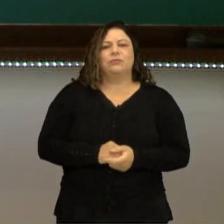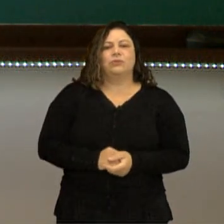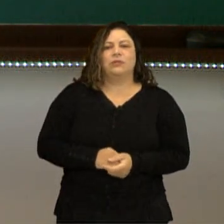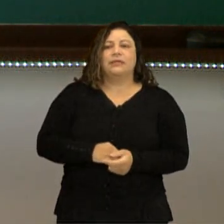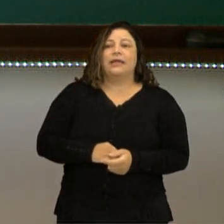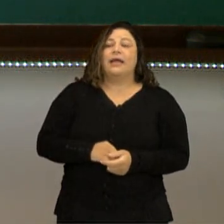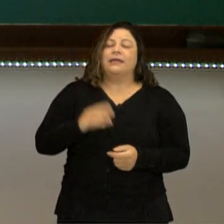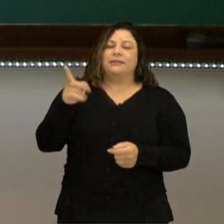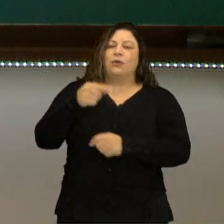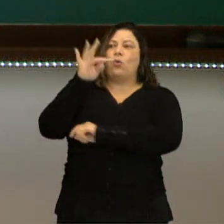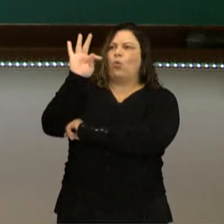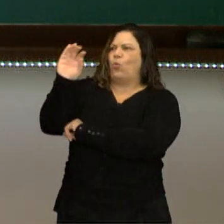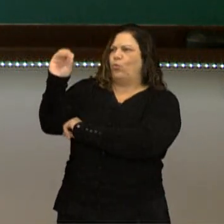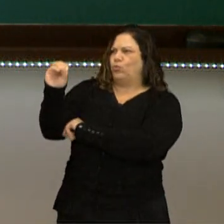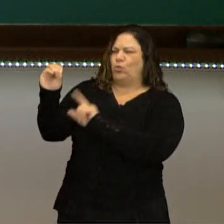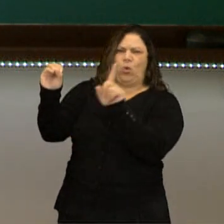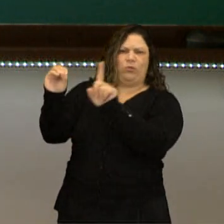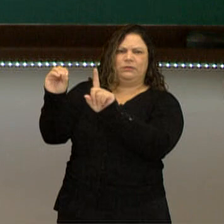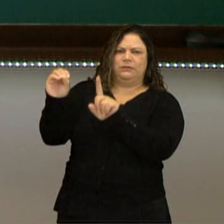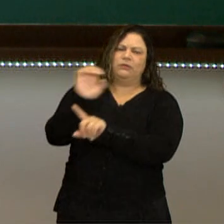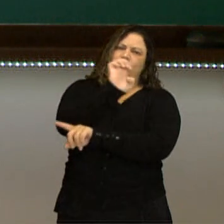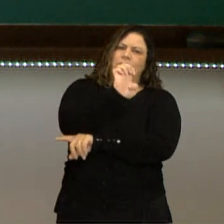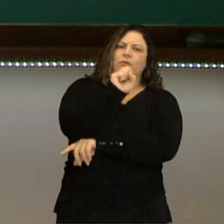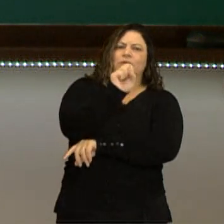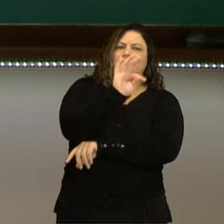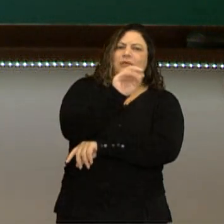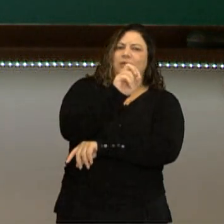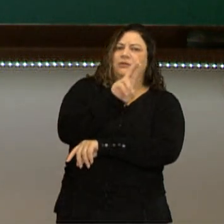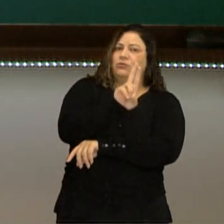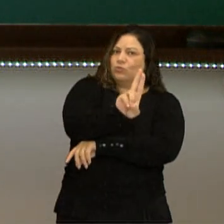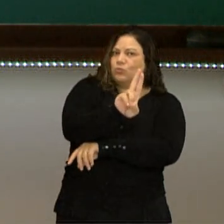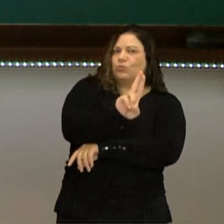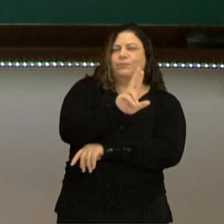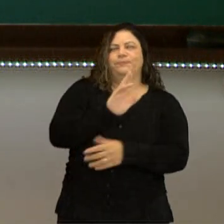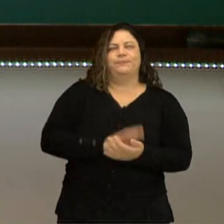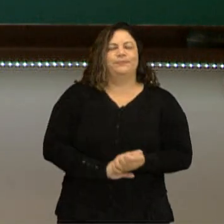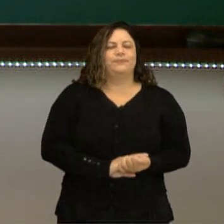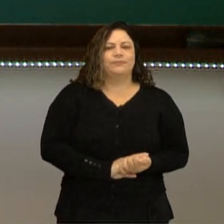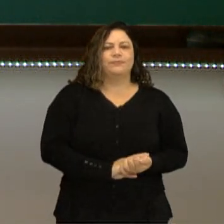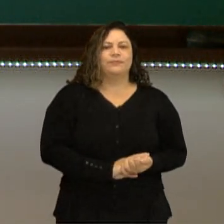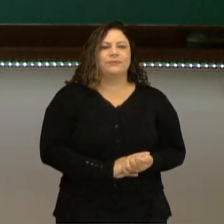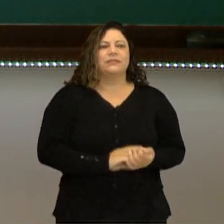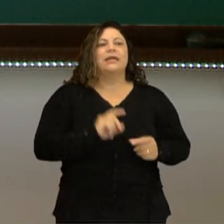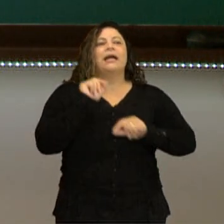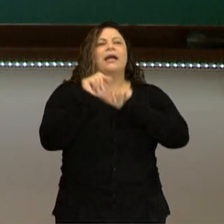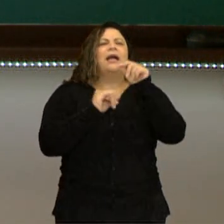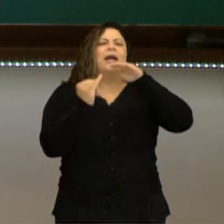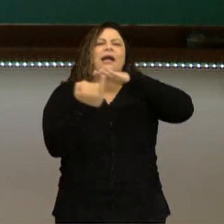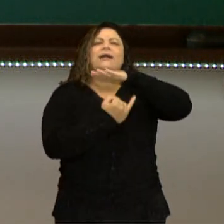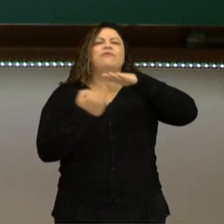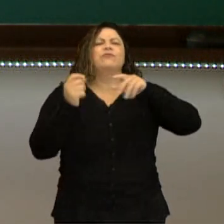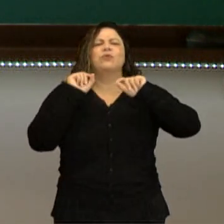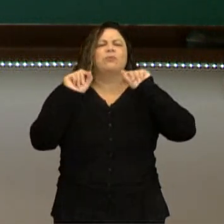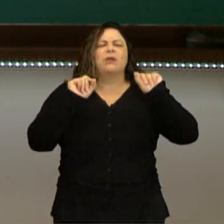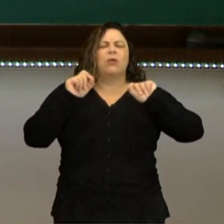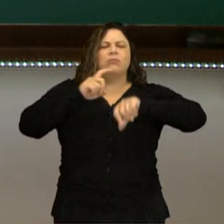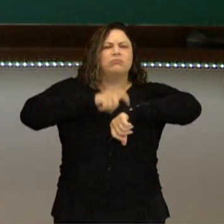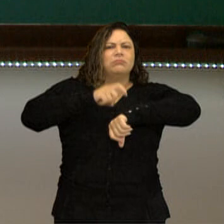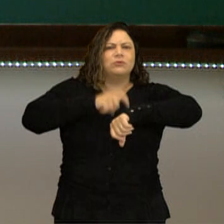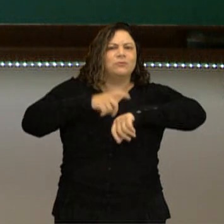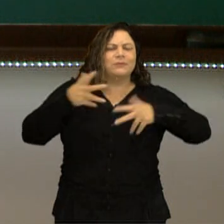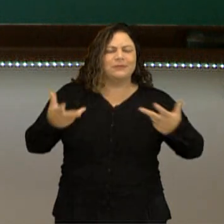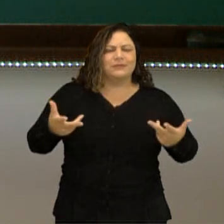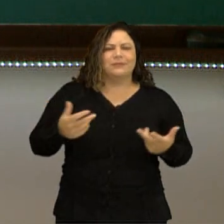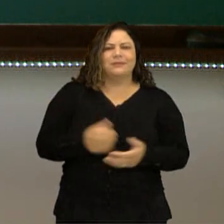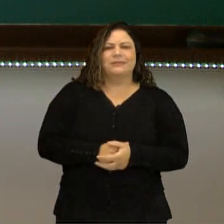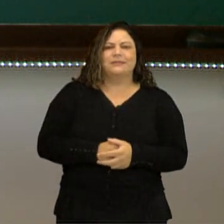estou, ok? E a linguagem formal, em que momentos a gente utiliza da linguagem formal? Aquela que a gente